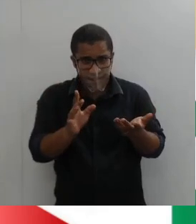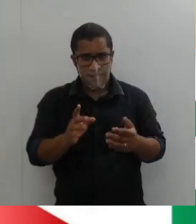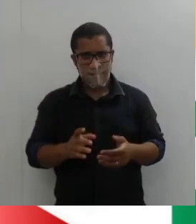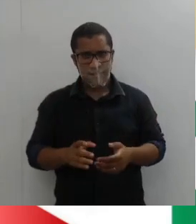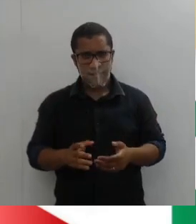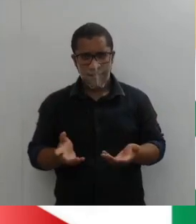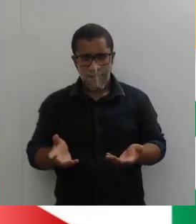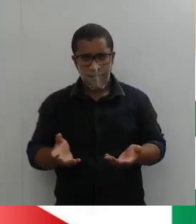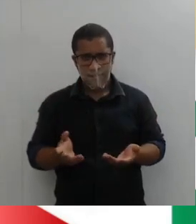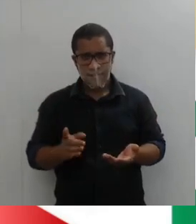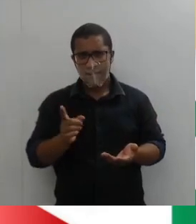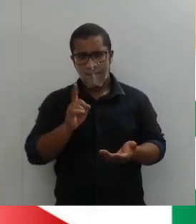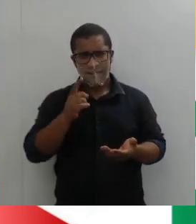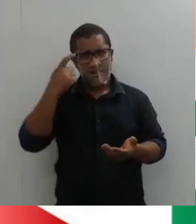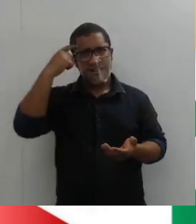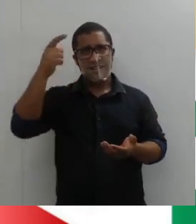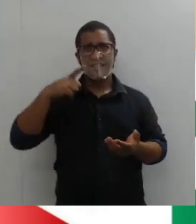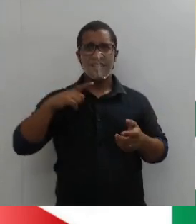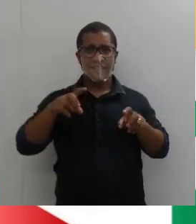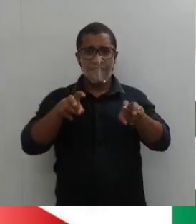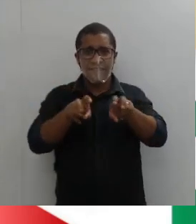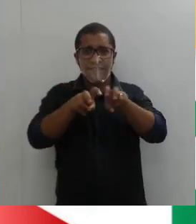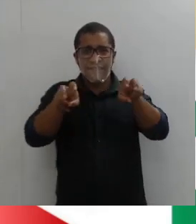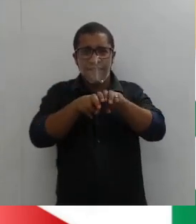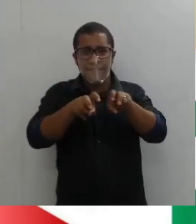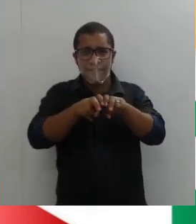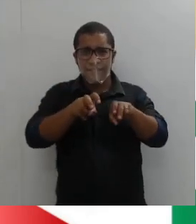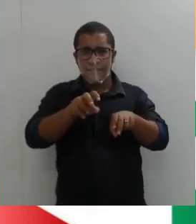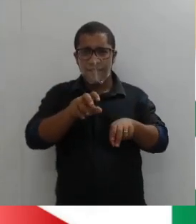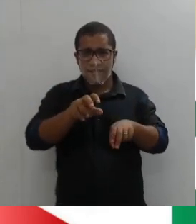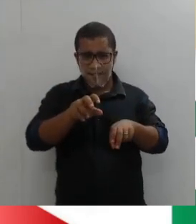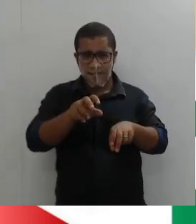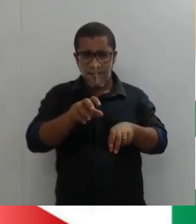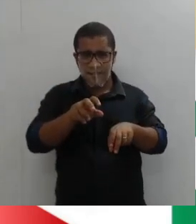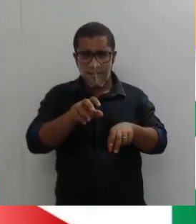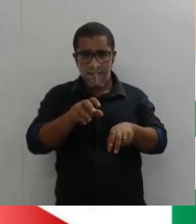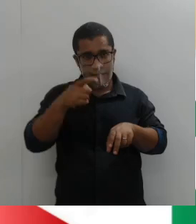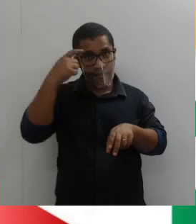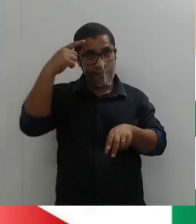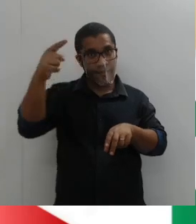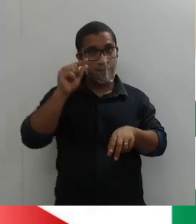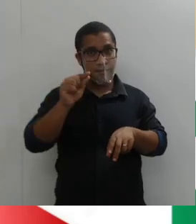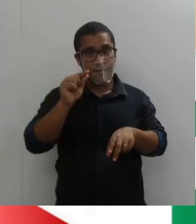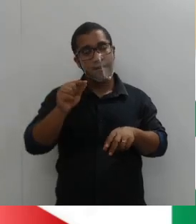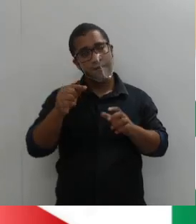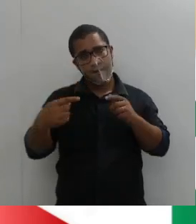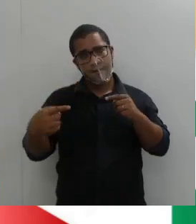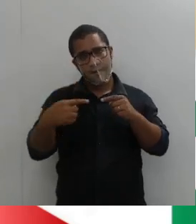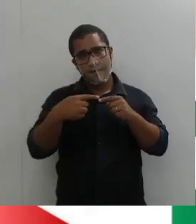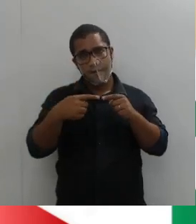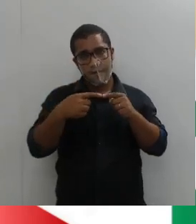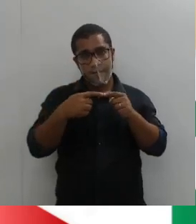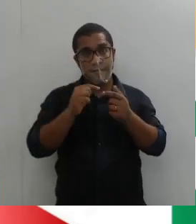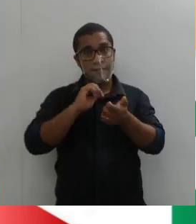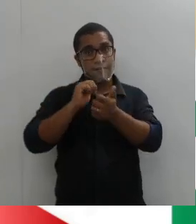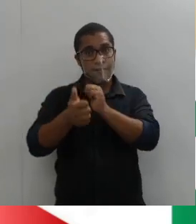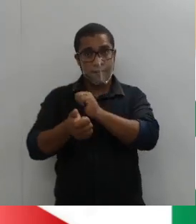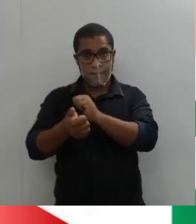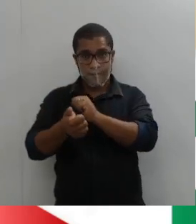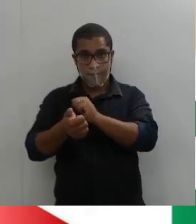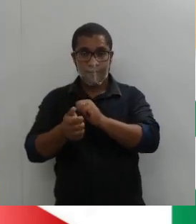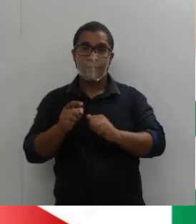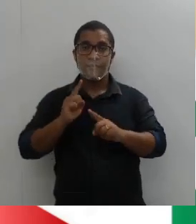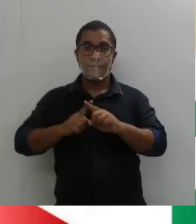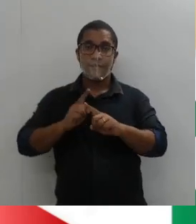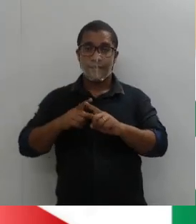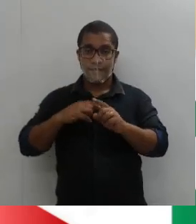que jogo de salão seria futsal. Lembra que eu falei? Futsal, ele é identificado enquanto esporte. Por quê? Porque ele